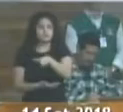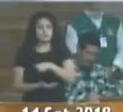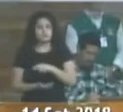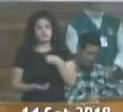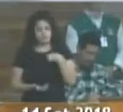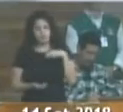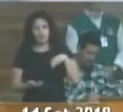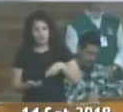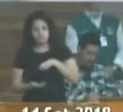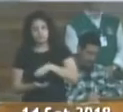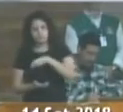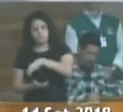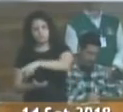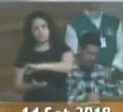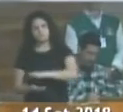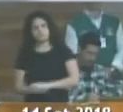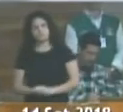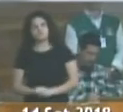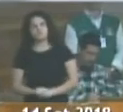dei lá na trilha.